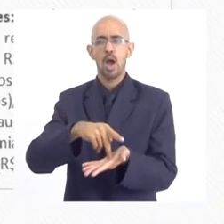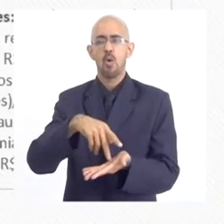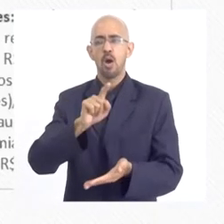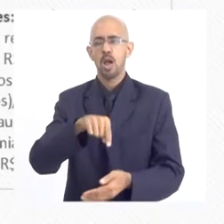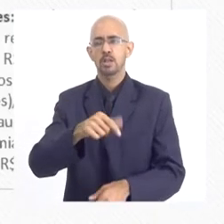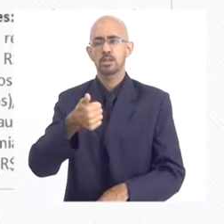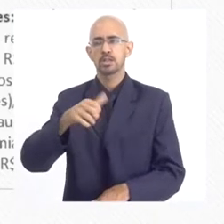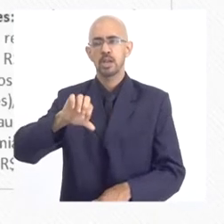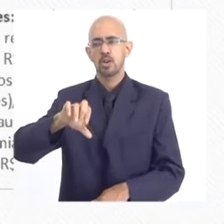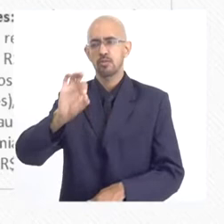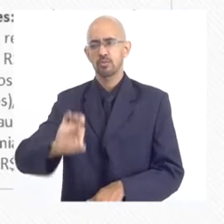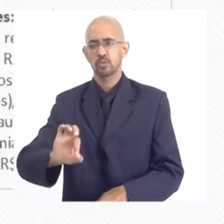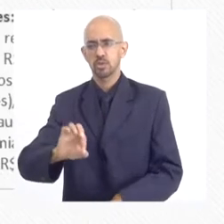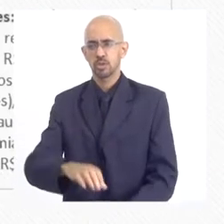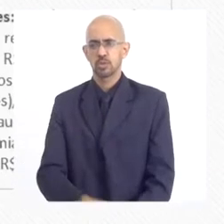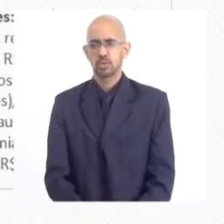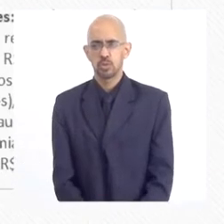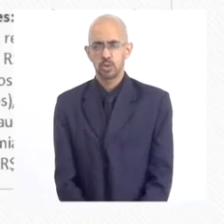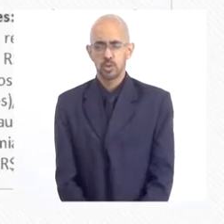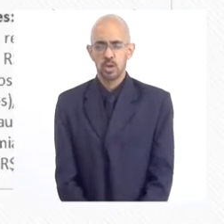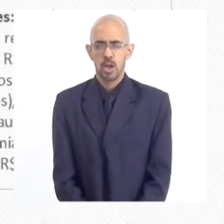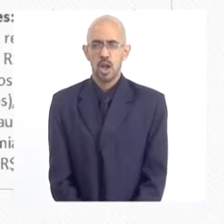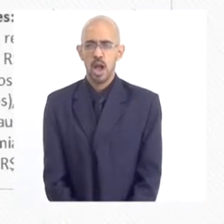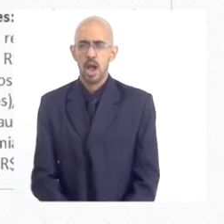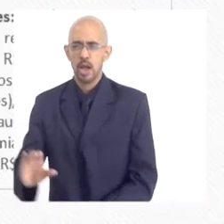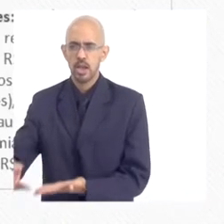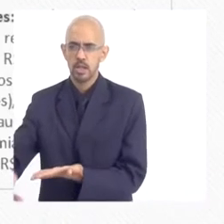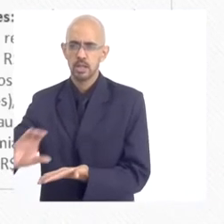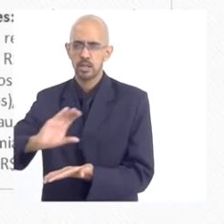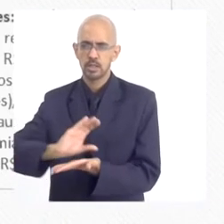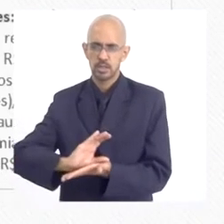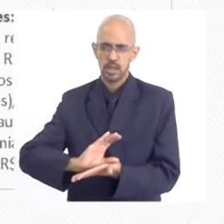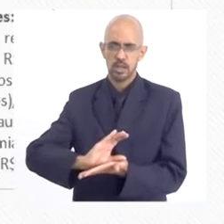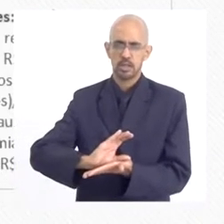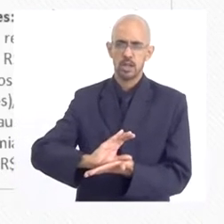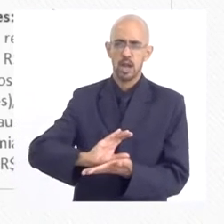A receita patrimonial, ela cresce